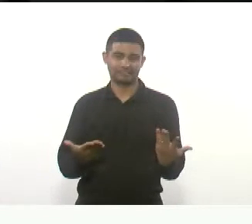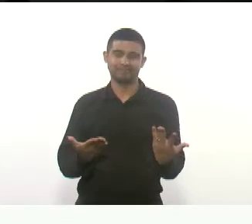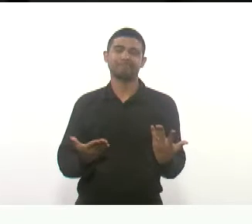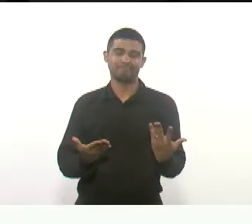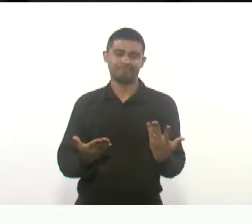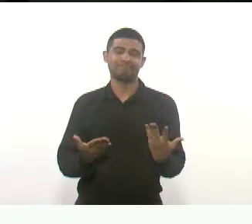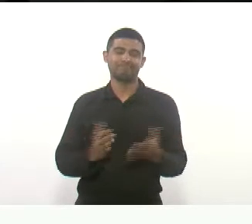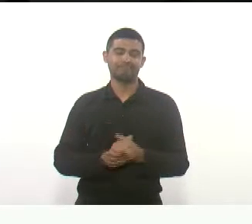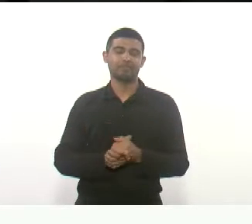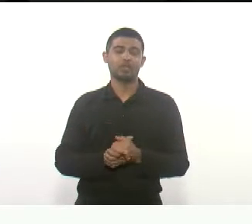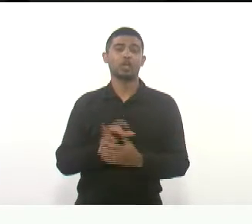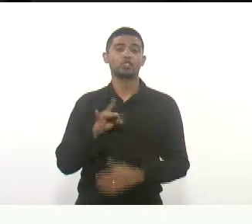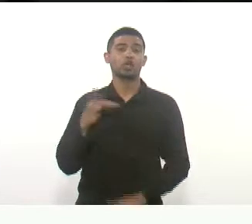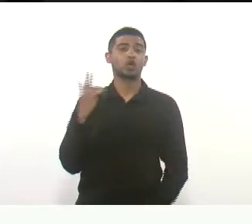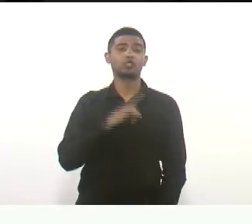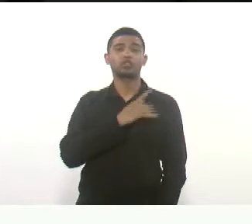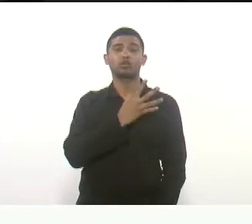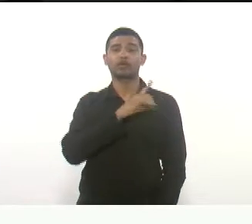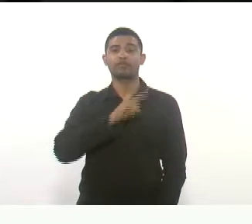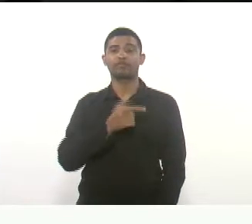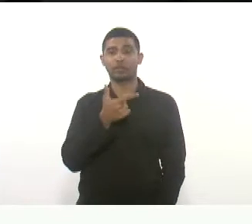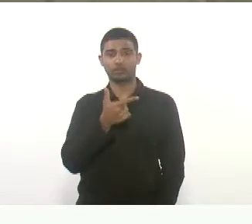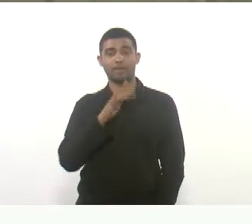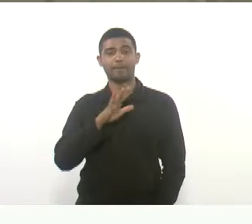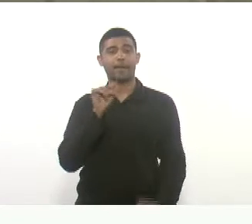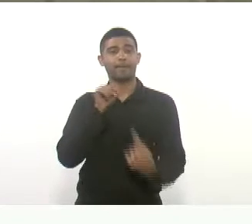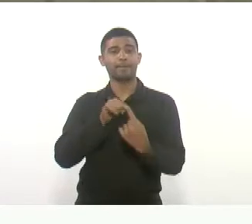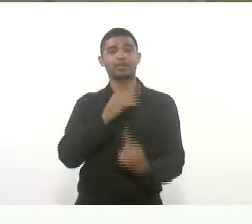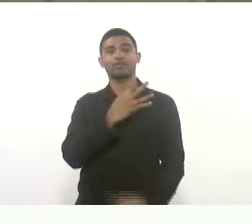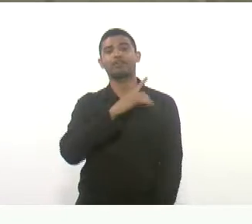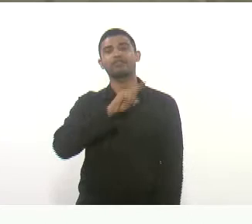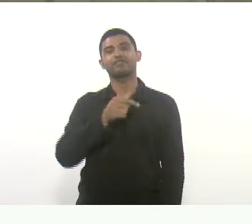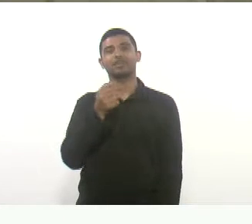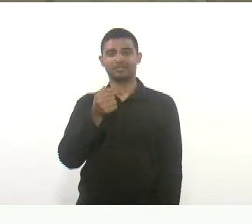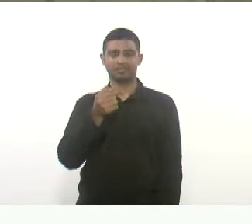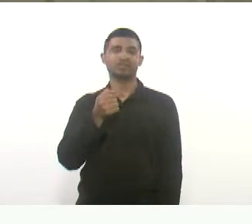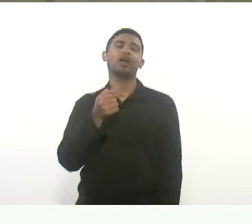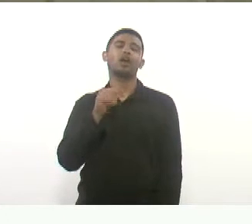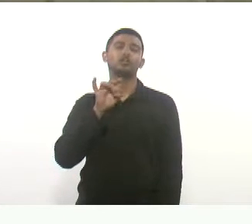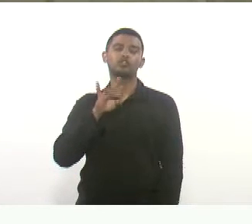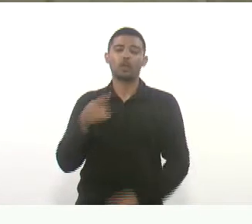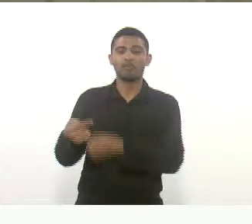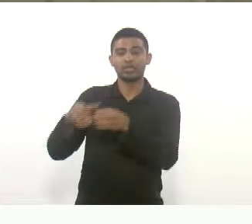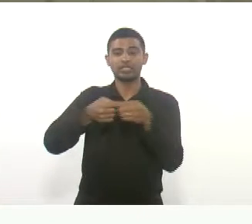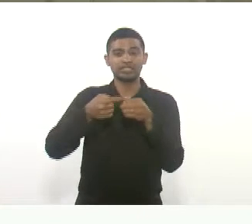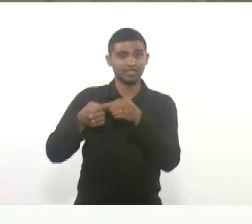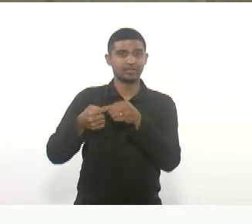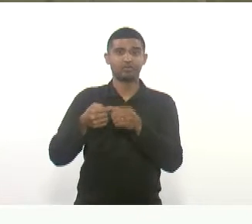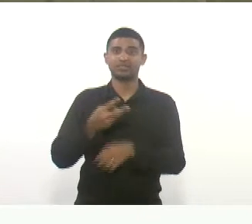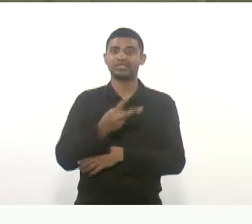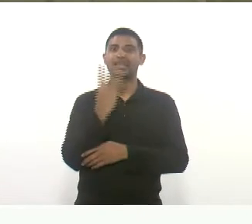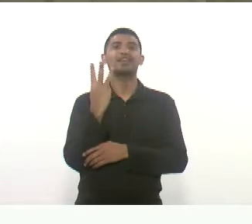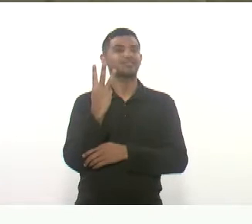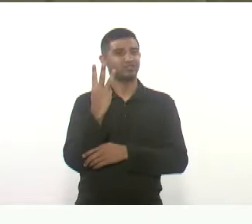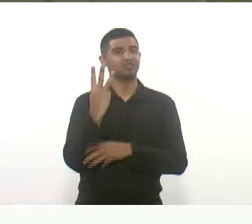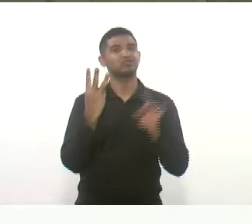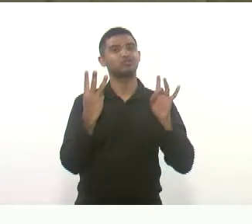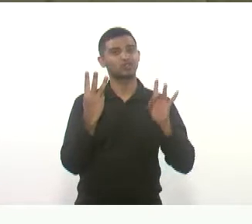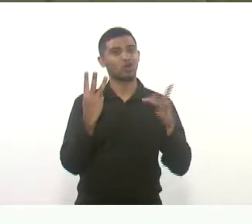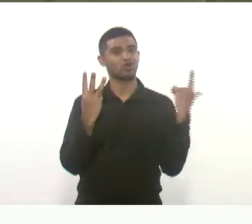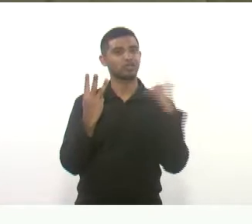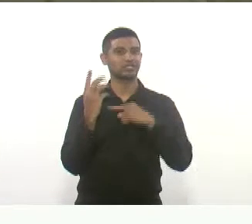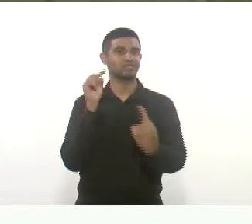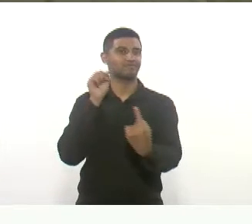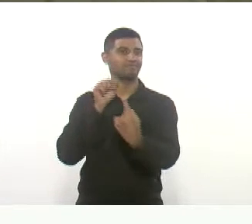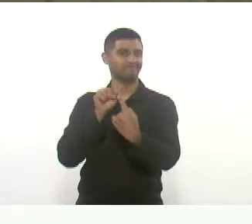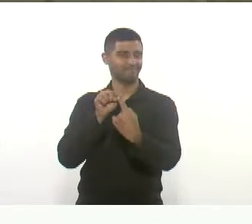distante. Alcançamos 4,2, a meta era 4,7. Somente 3 dos 92 municípios do Rio alcançaram a